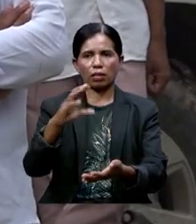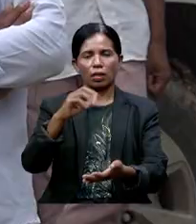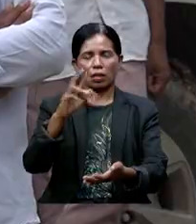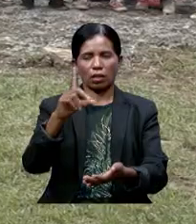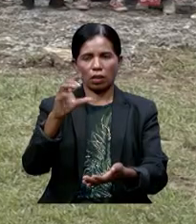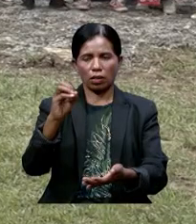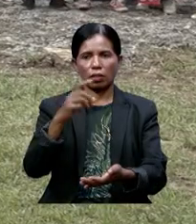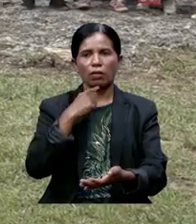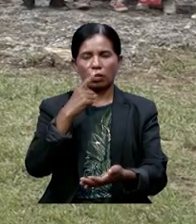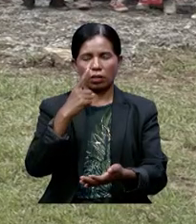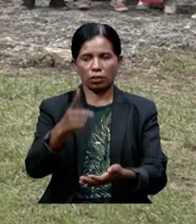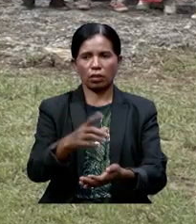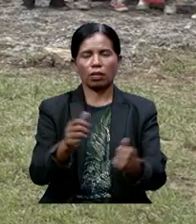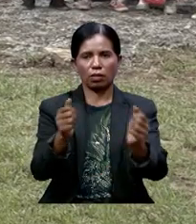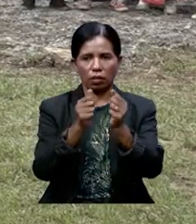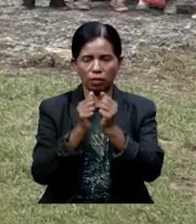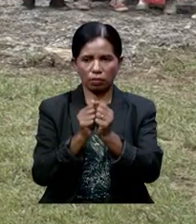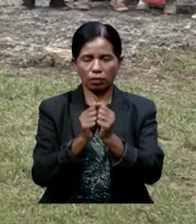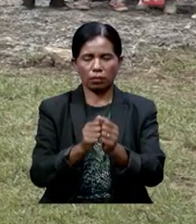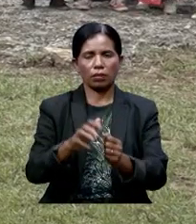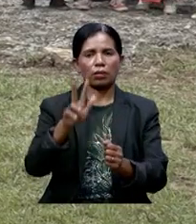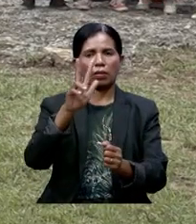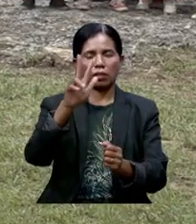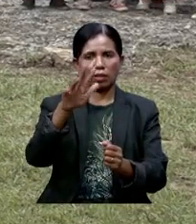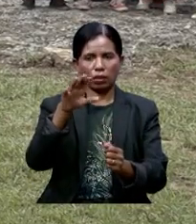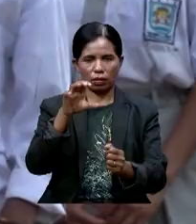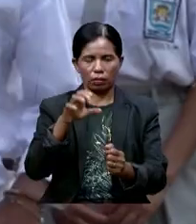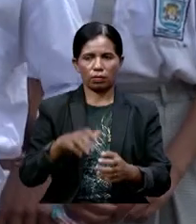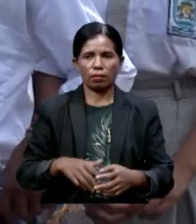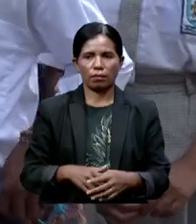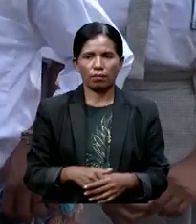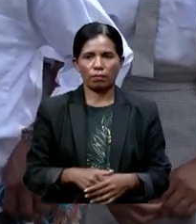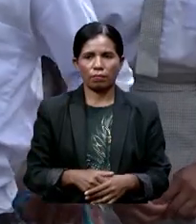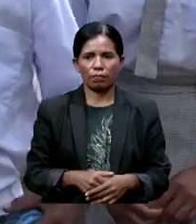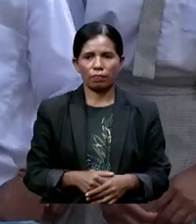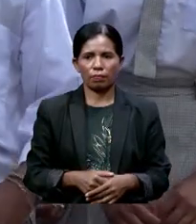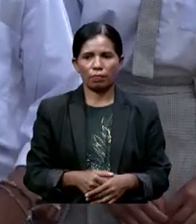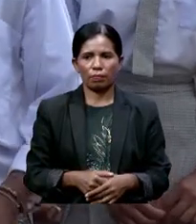Lemos Ardat Raikala Mutuk Atos Doloresin. Lamberto da Silva, Emerenciana Martins, Gemen.